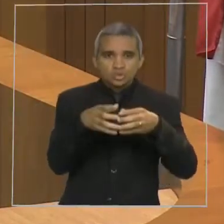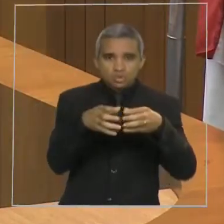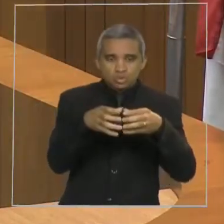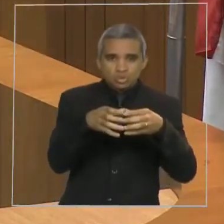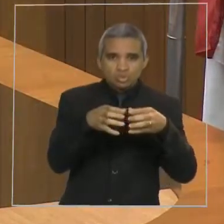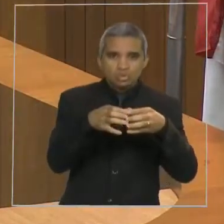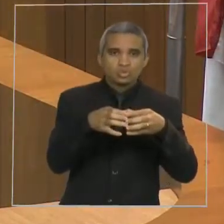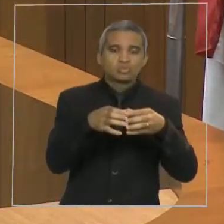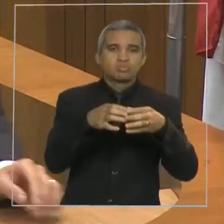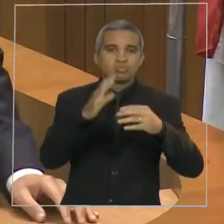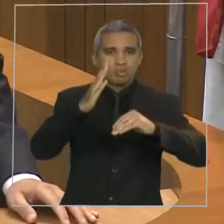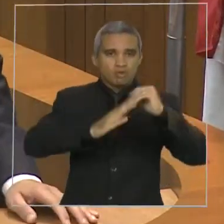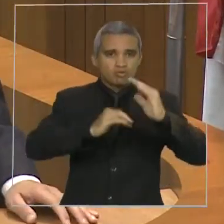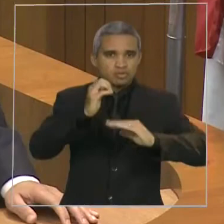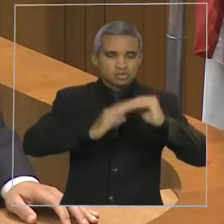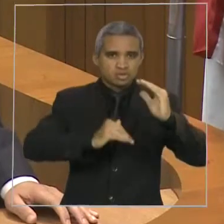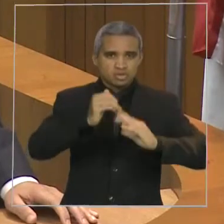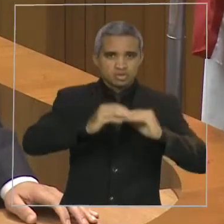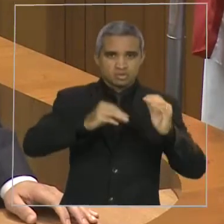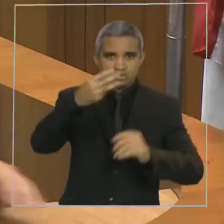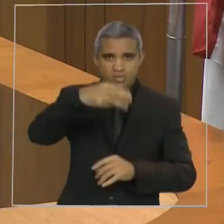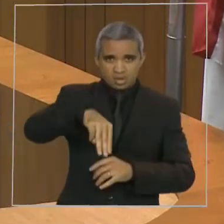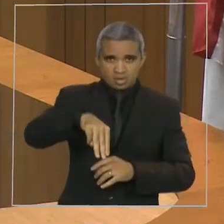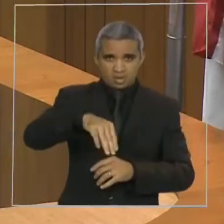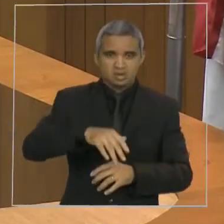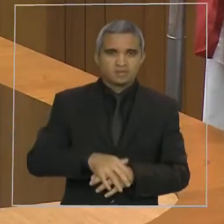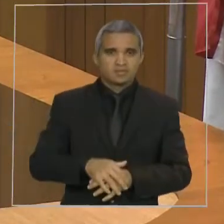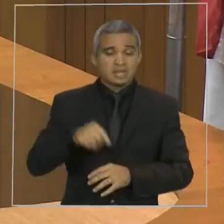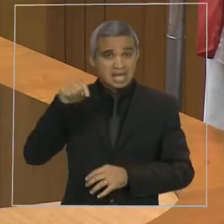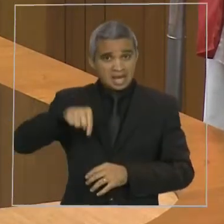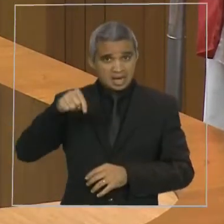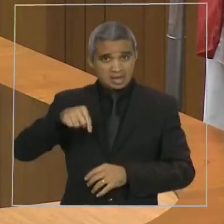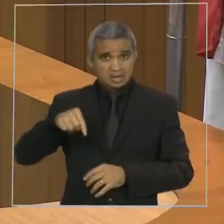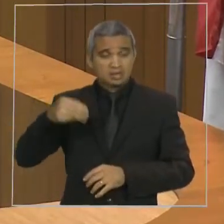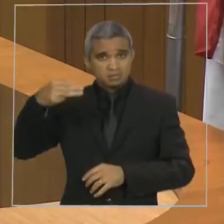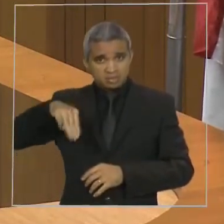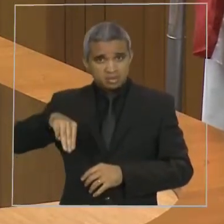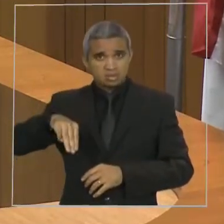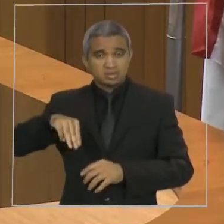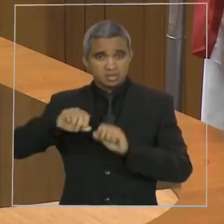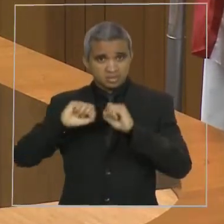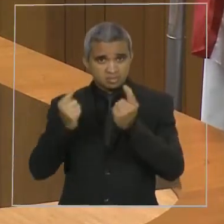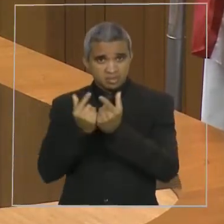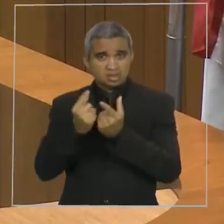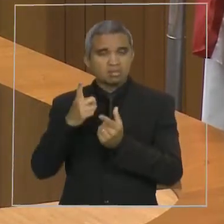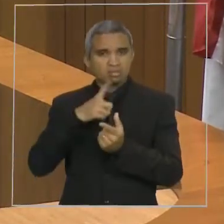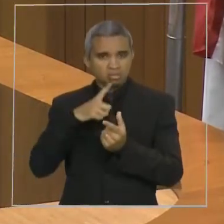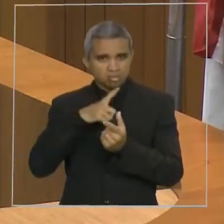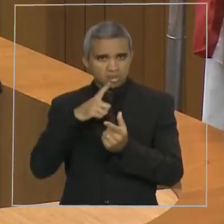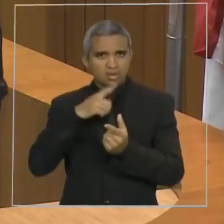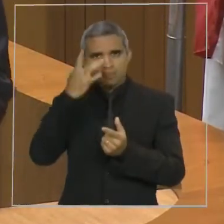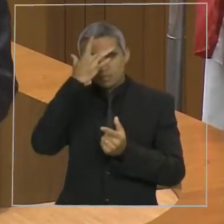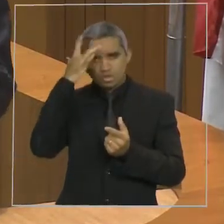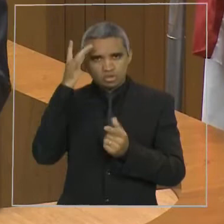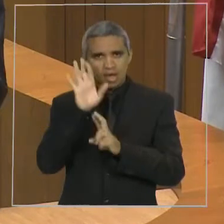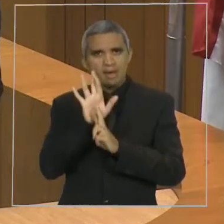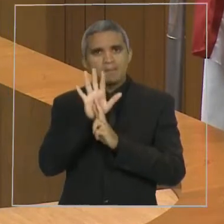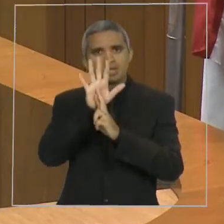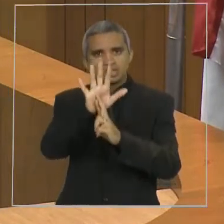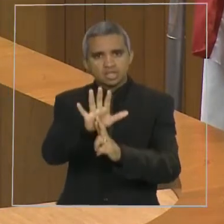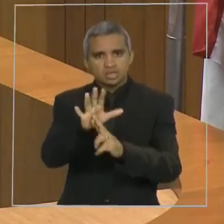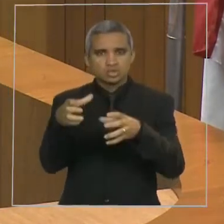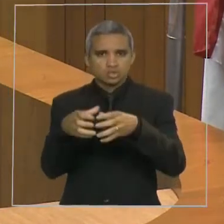nós temos representantes dos clubes profissionais, mas foi retirado pelo governador Flávio Dino do Conselho com a medida provisória.